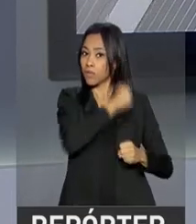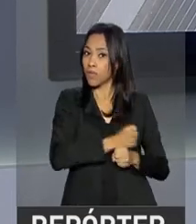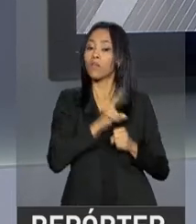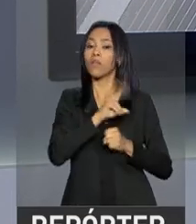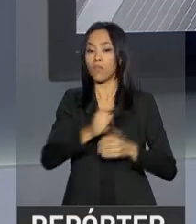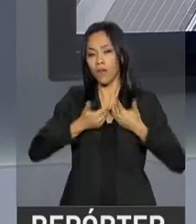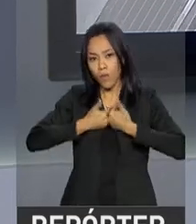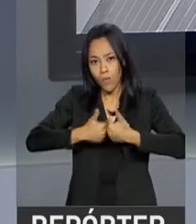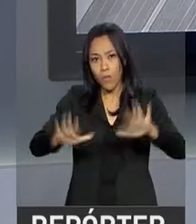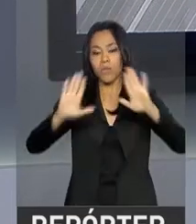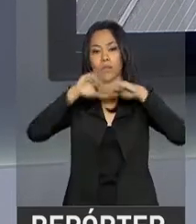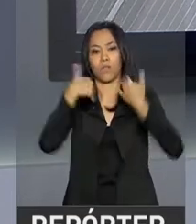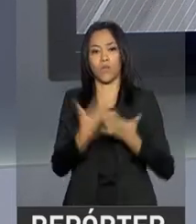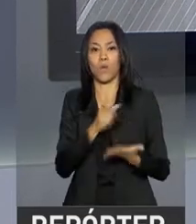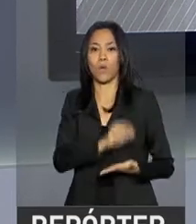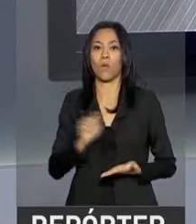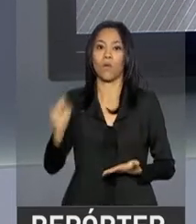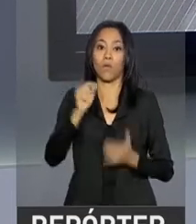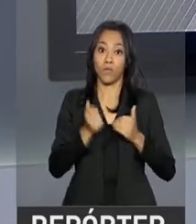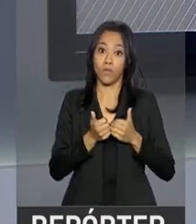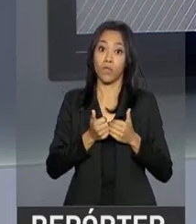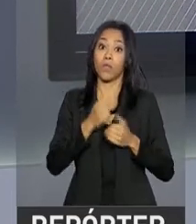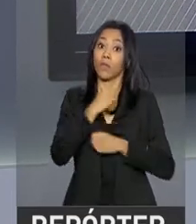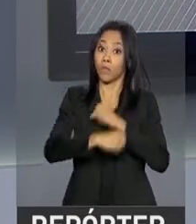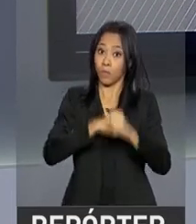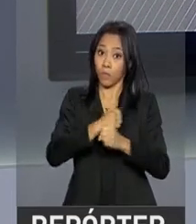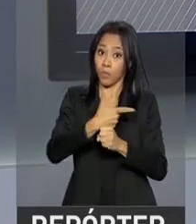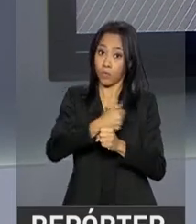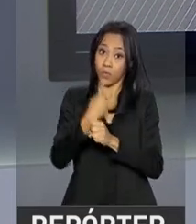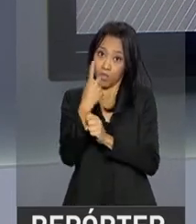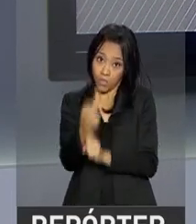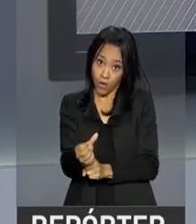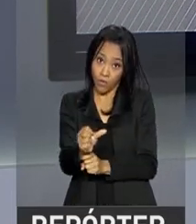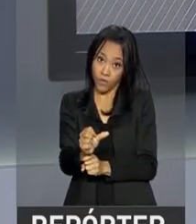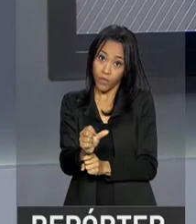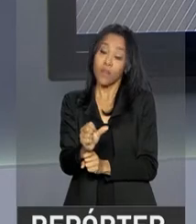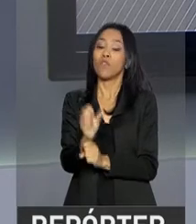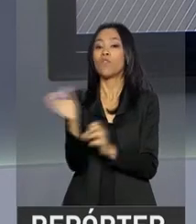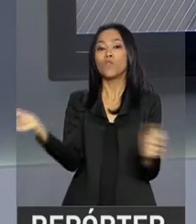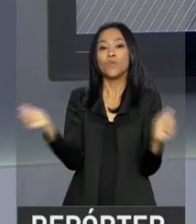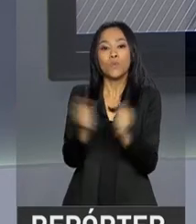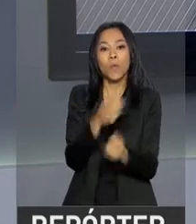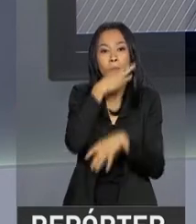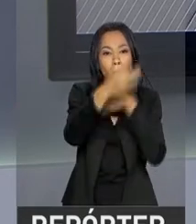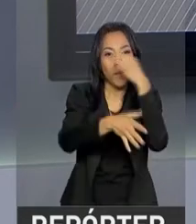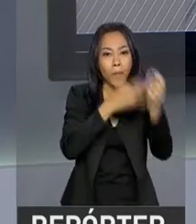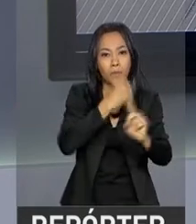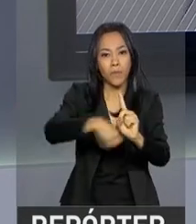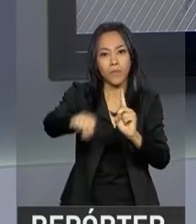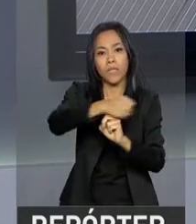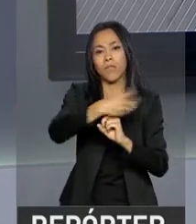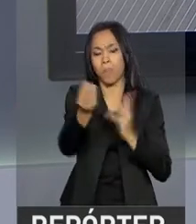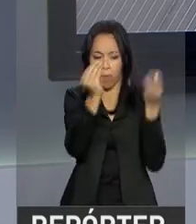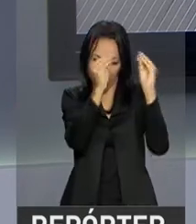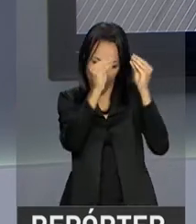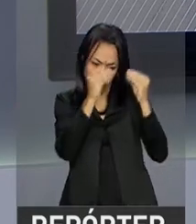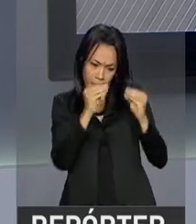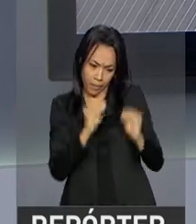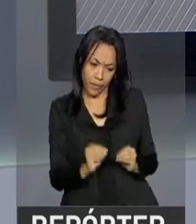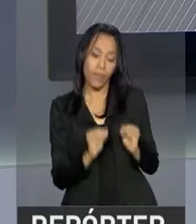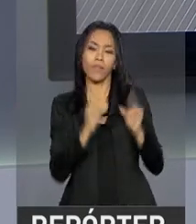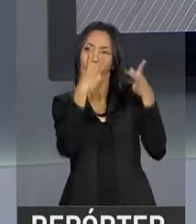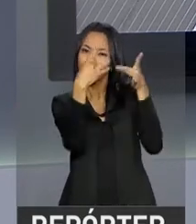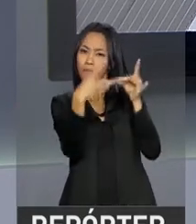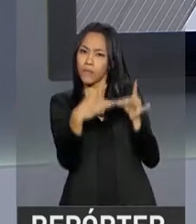nas escolas a partir de 2019 construída junto com a sociedade a base nacional comum curricular traz de forma